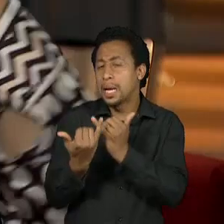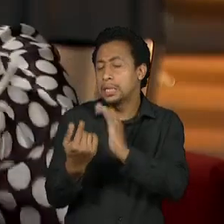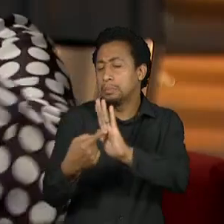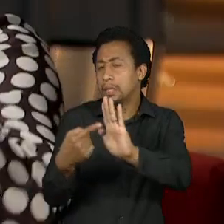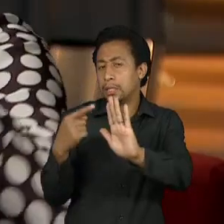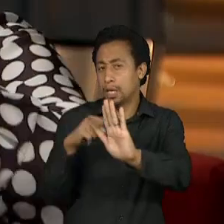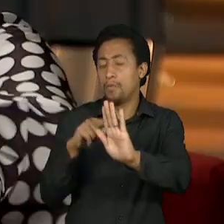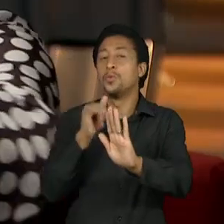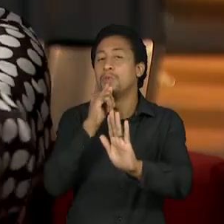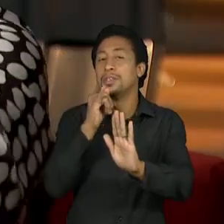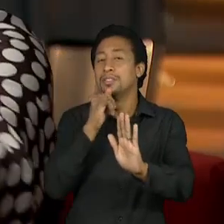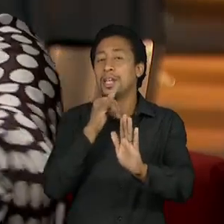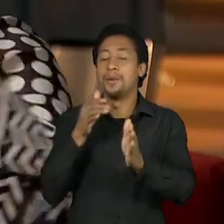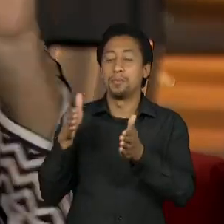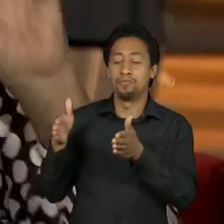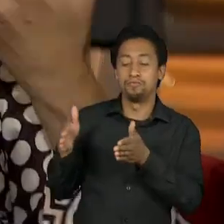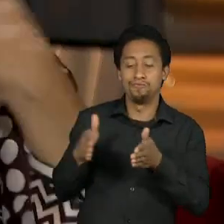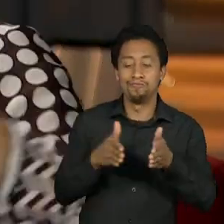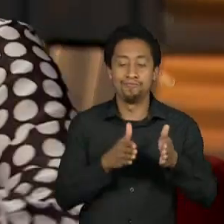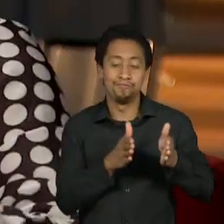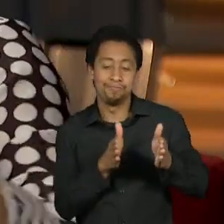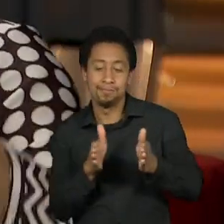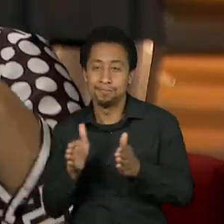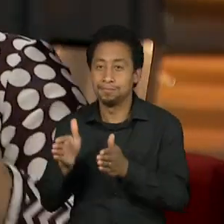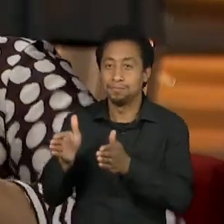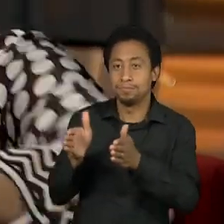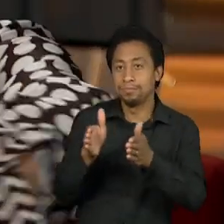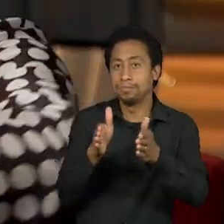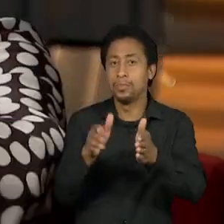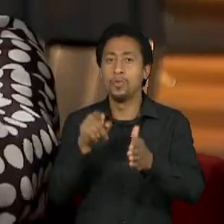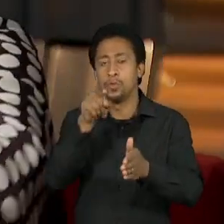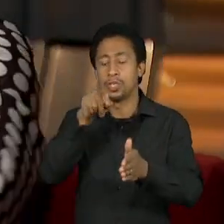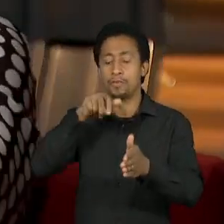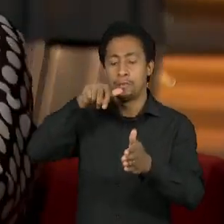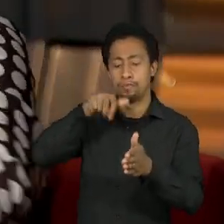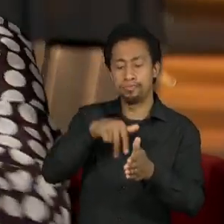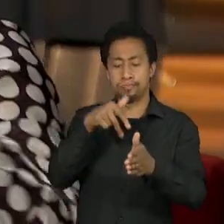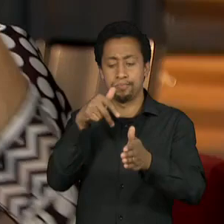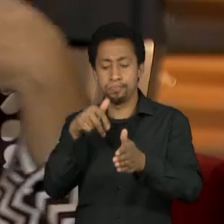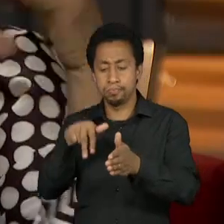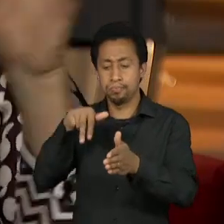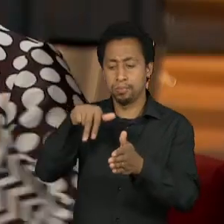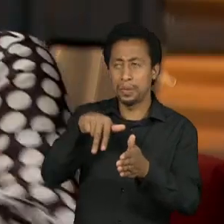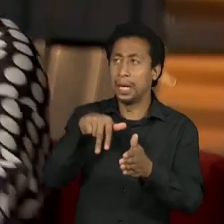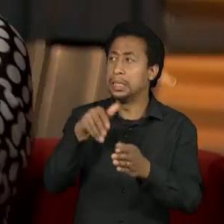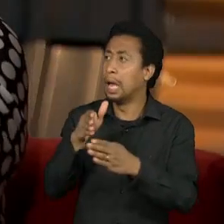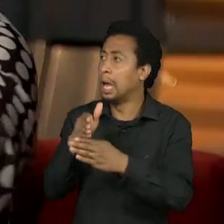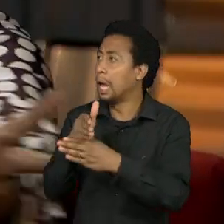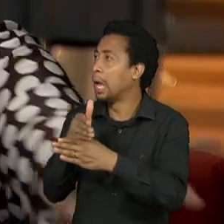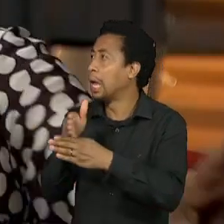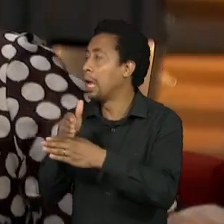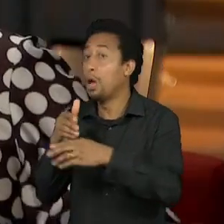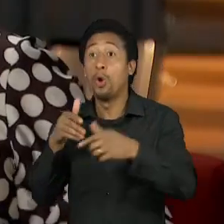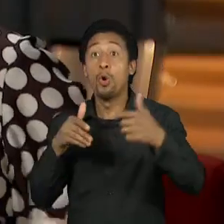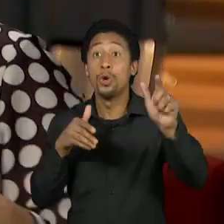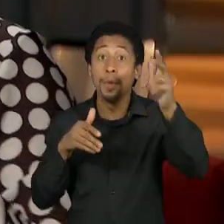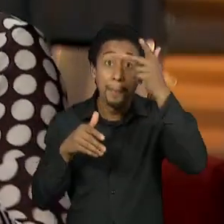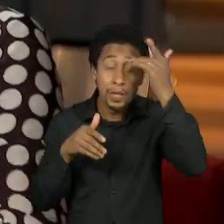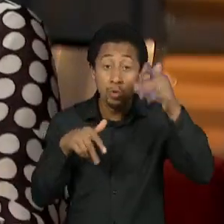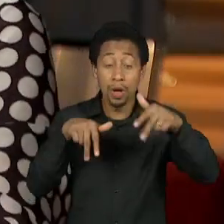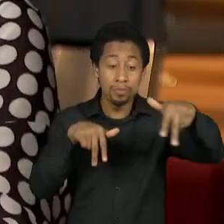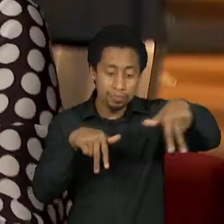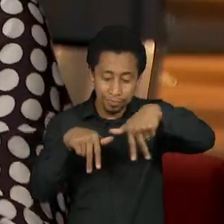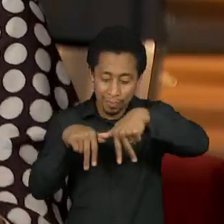entendeu? Não sei muito bem como, alguém pega na tua mão, vai te levando, depois essa pessoa vai embora e outra pessoa te pega.